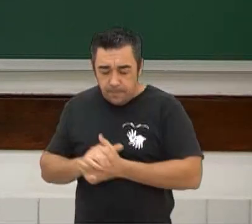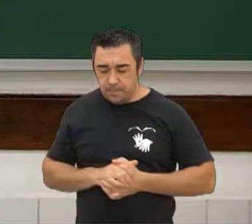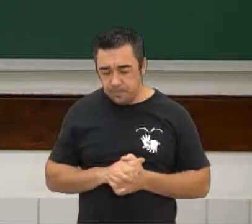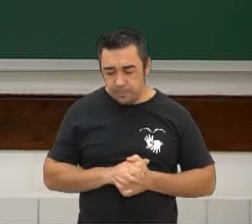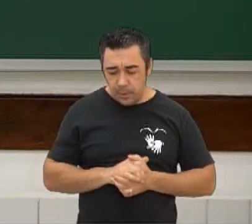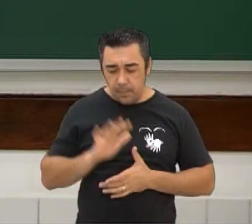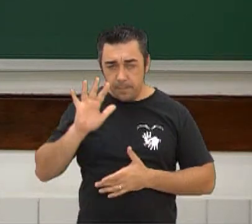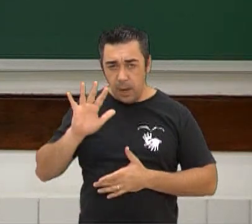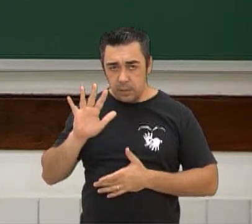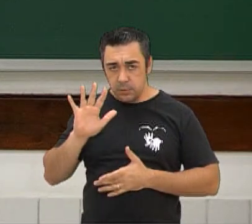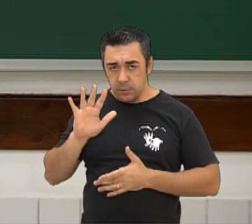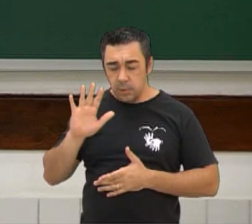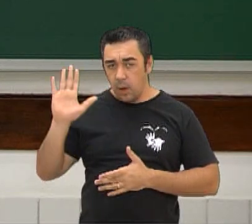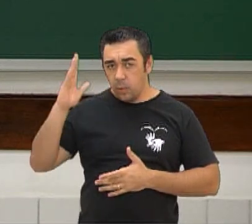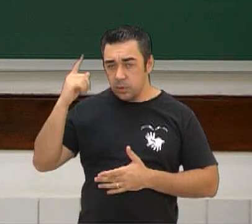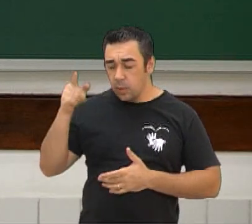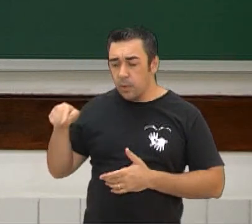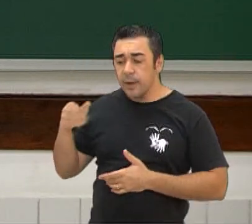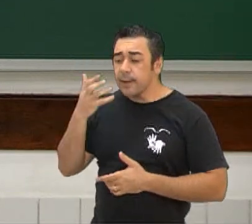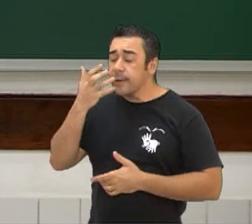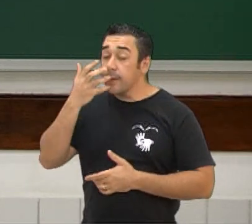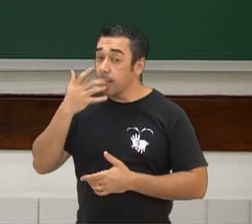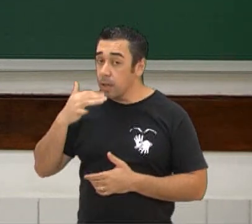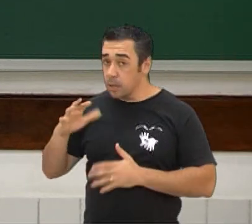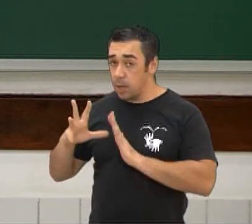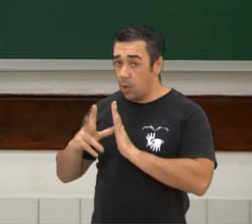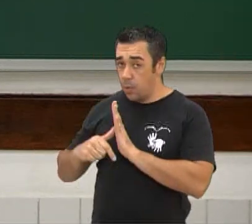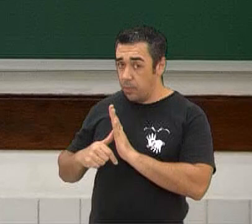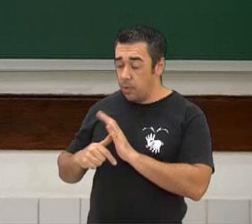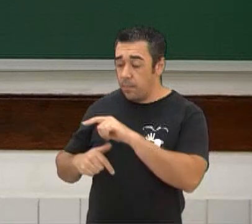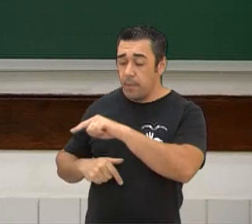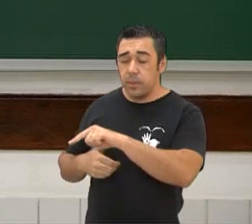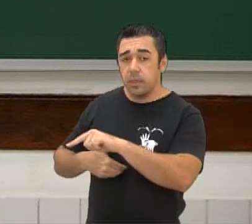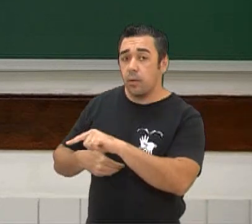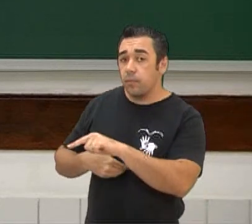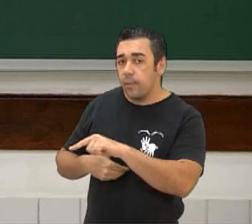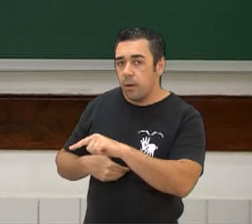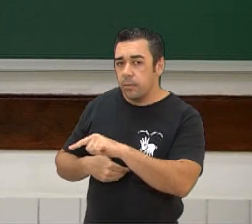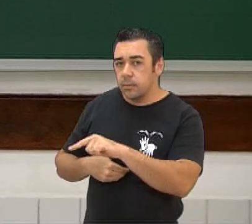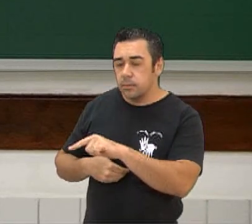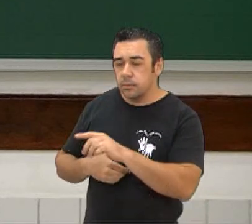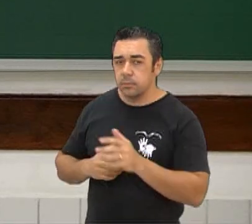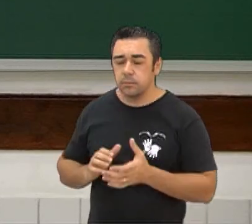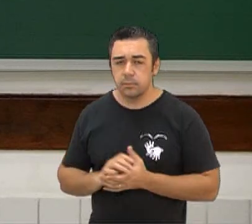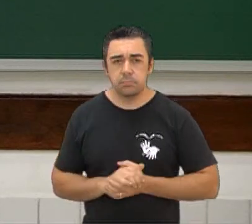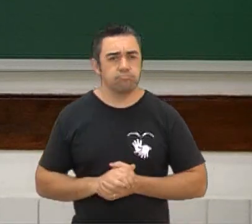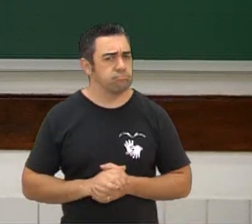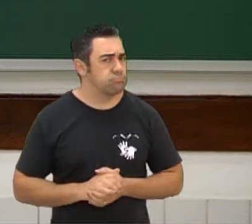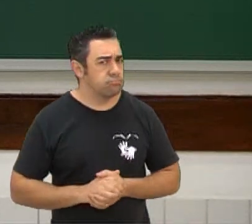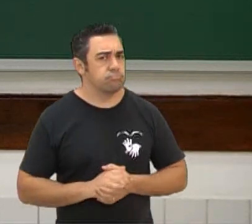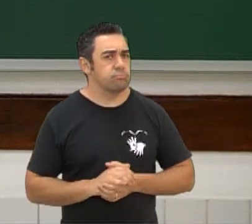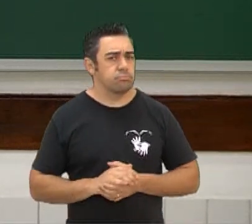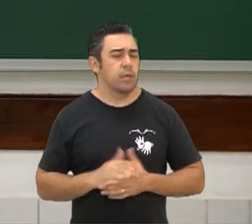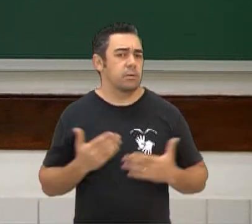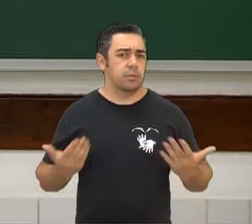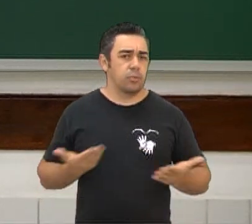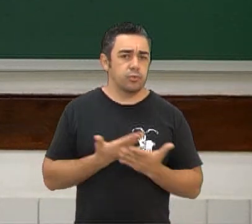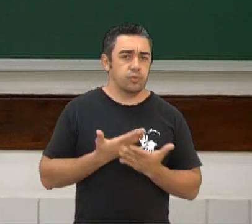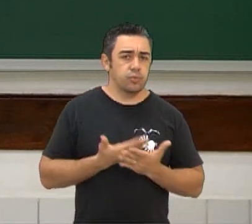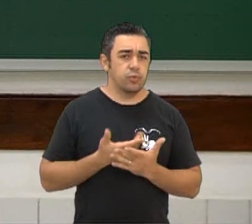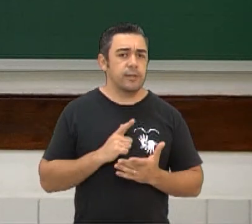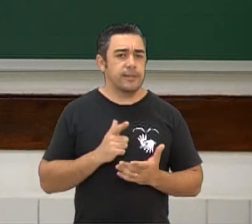pessoa cometendo um roubo. No meio desses dois extremos, nós temos então um reino